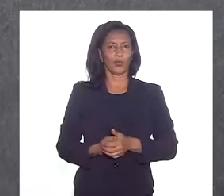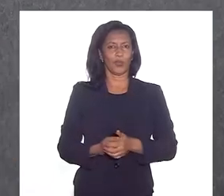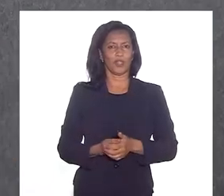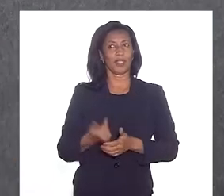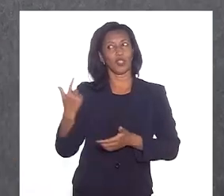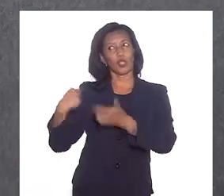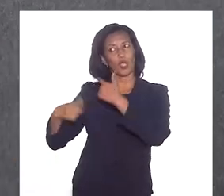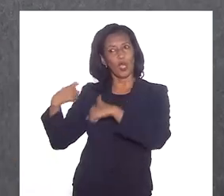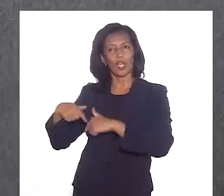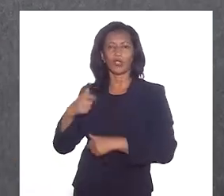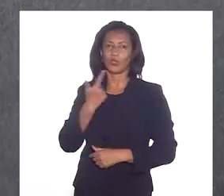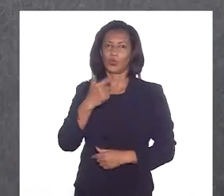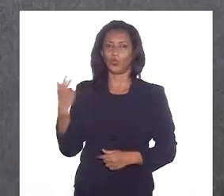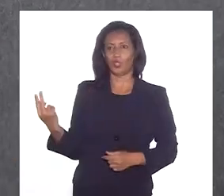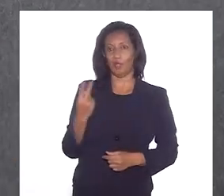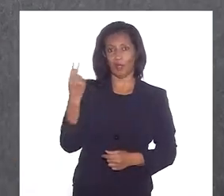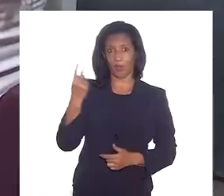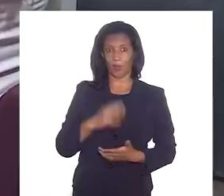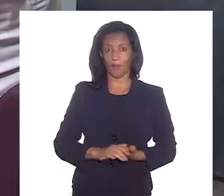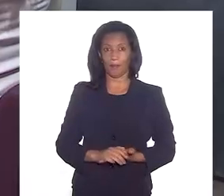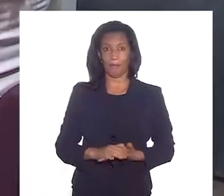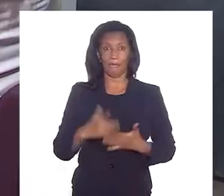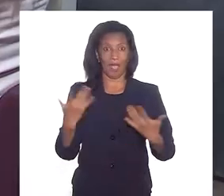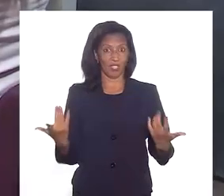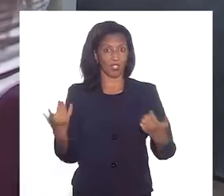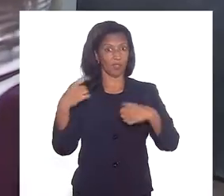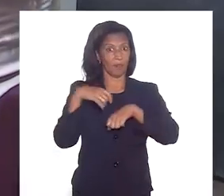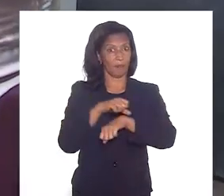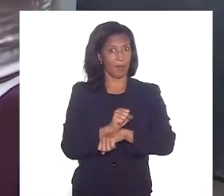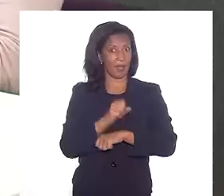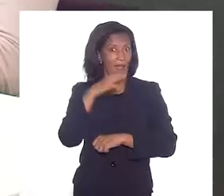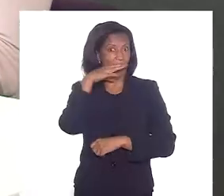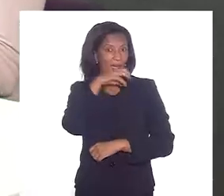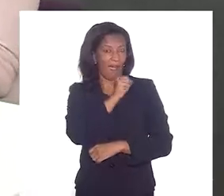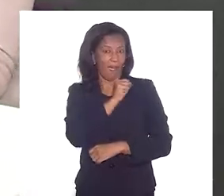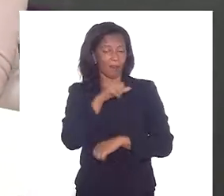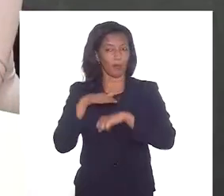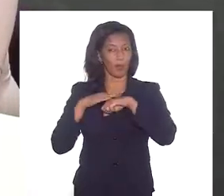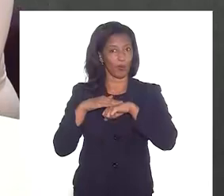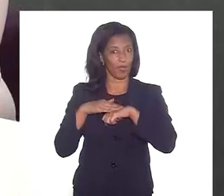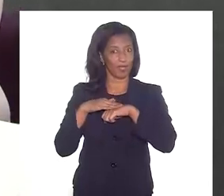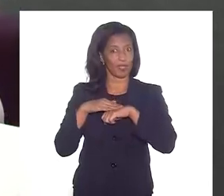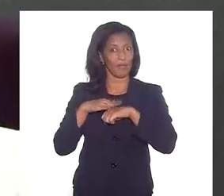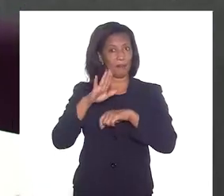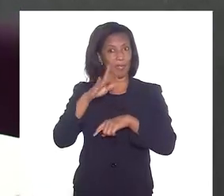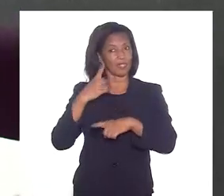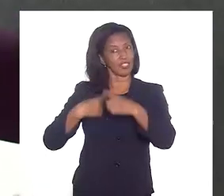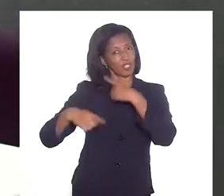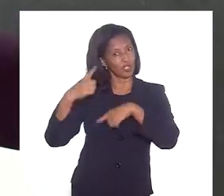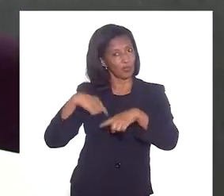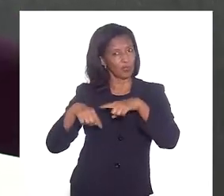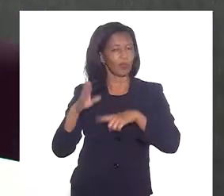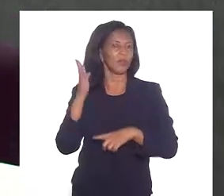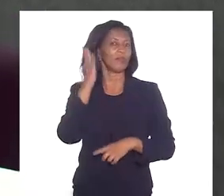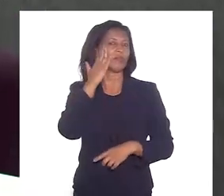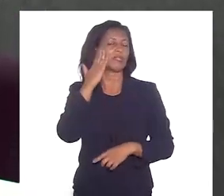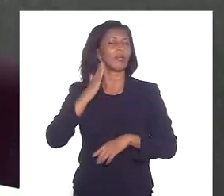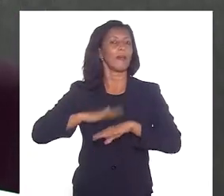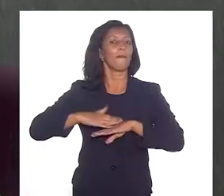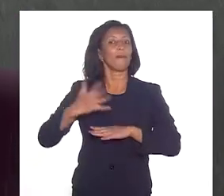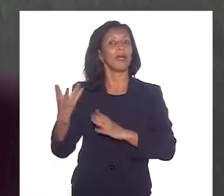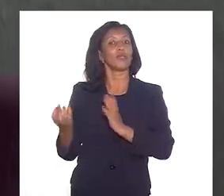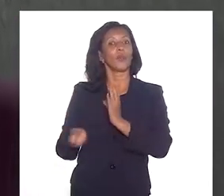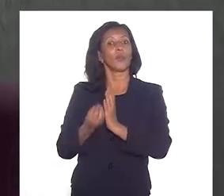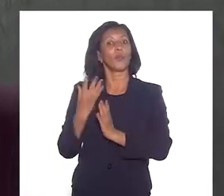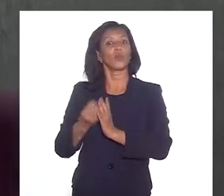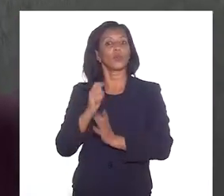com a vida corrida de antes a gente não valorizava. É isso, meninas. A gente vai fazer uma pausa rápida na nossa conversa, mas daqui a pouco estamos de volta